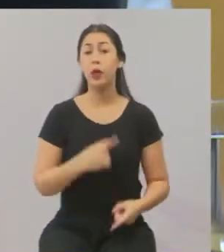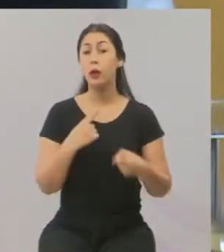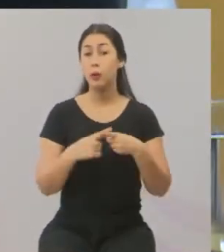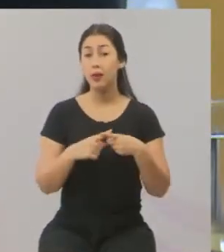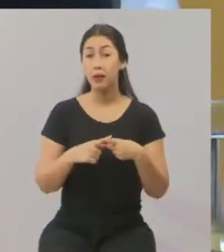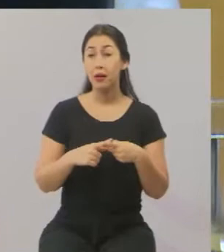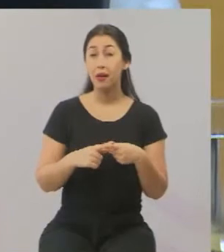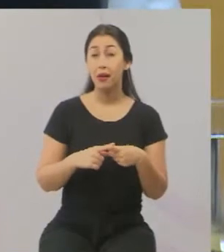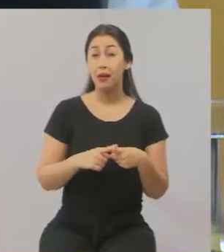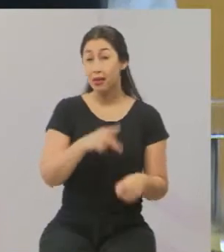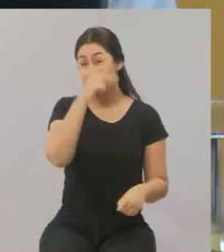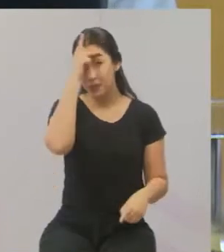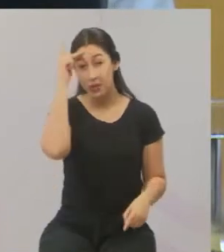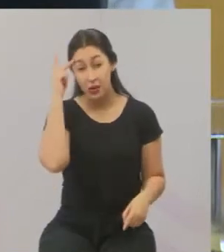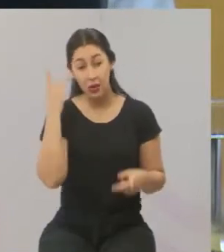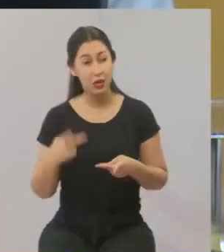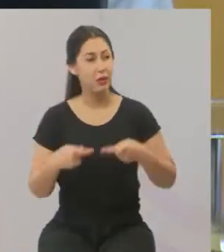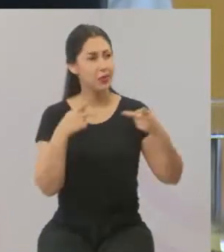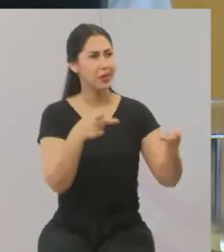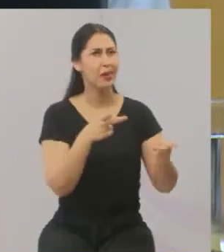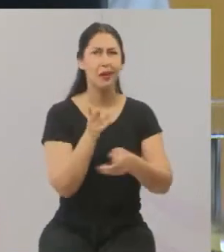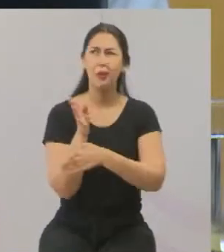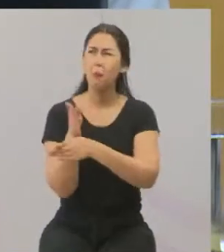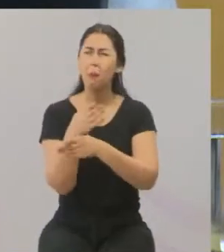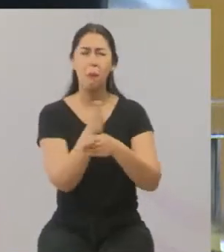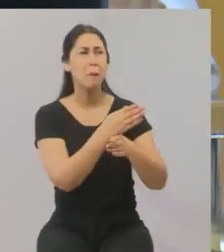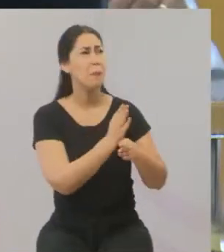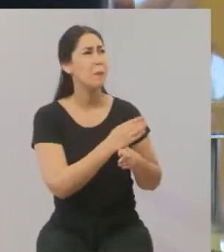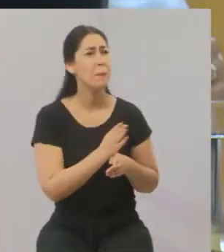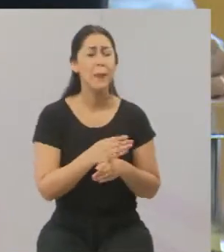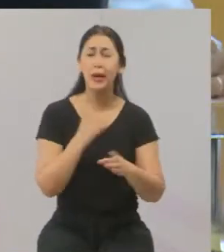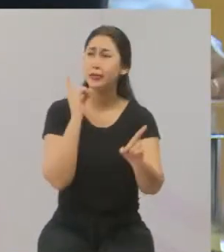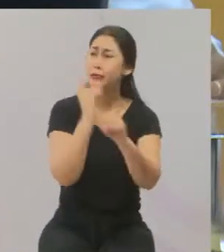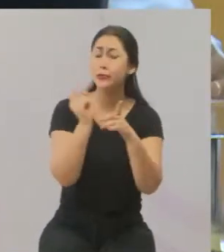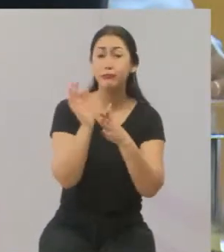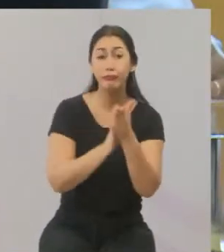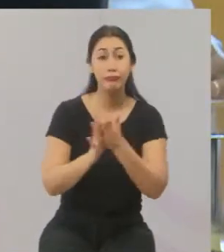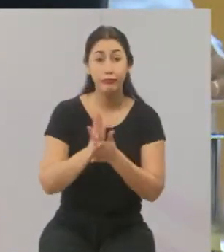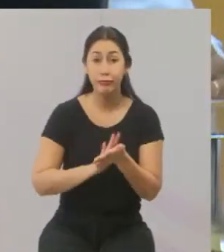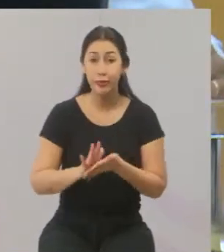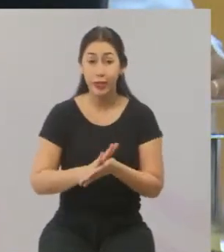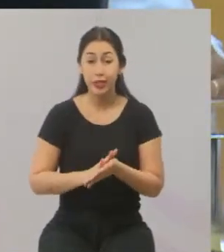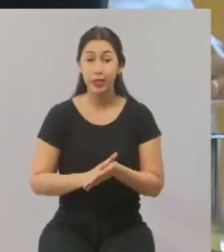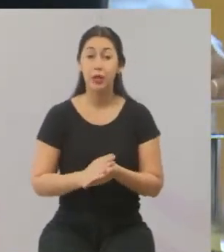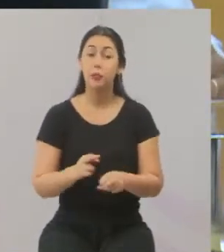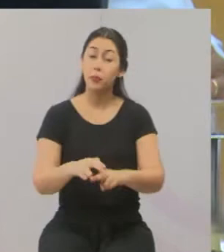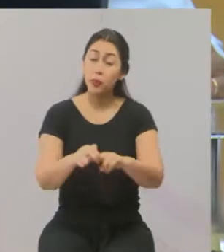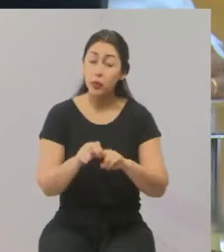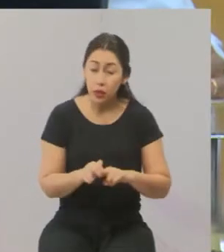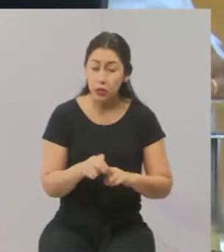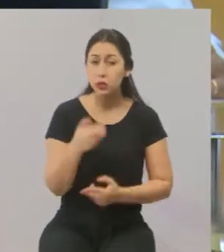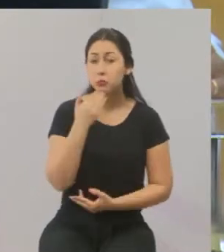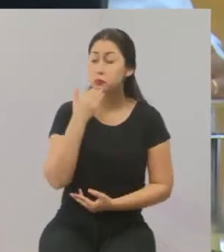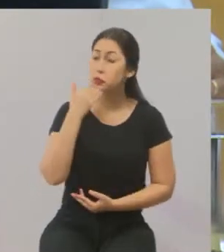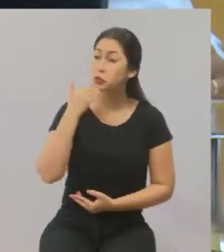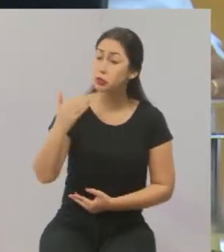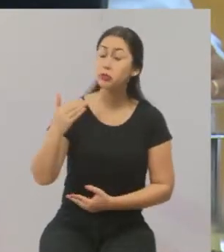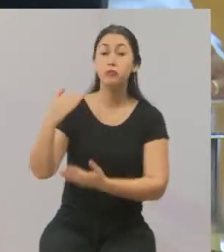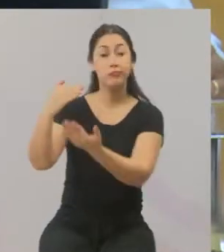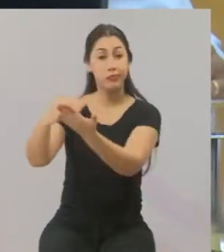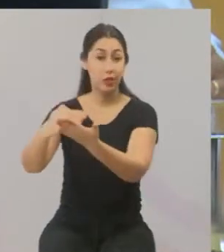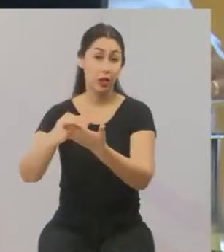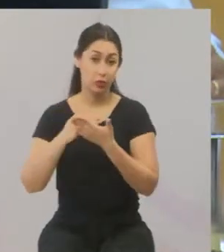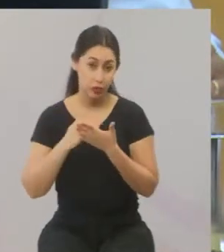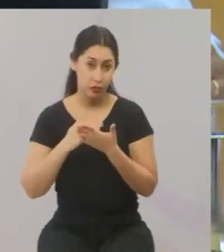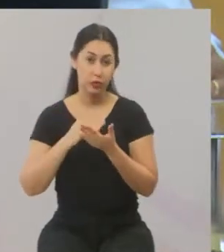os visitantes encontram muitas dificuldades para localizar os referidos bairros. Assim sendo, muito respeitosamente, recorremos à compreensão e aos